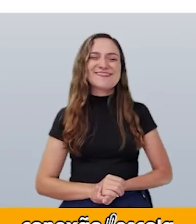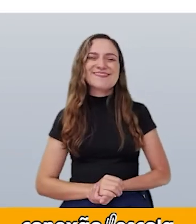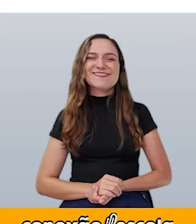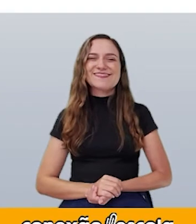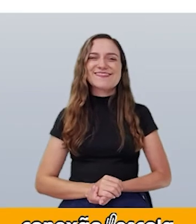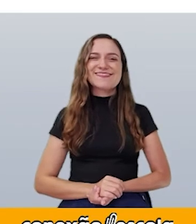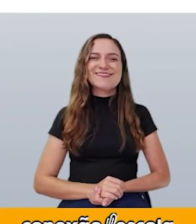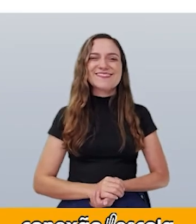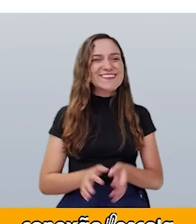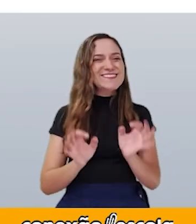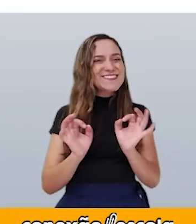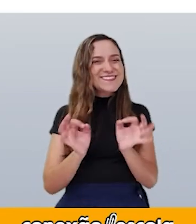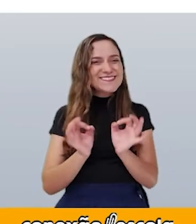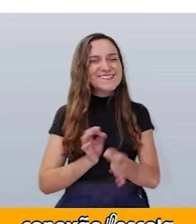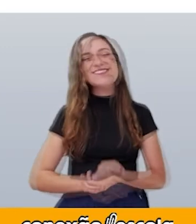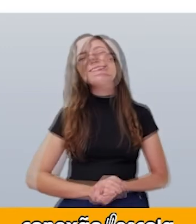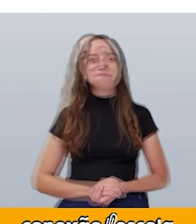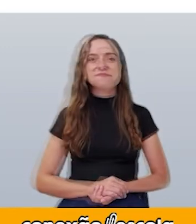quilograma, certo?